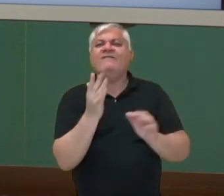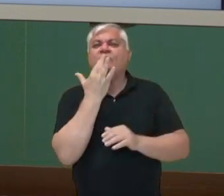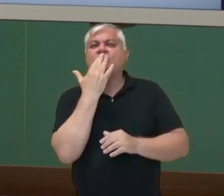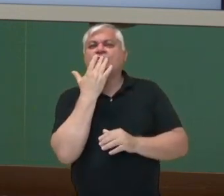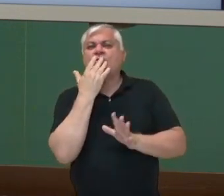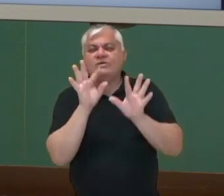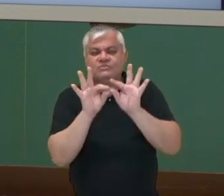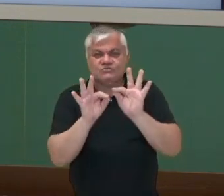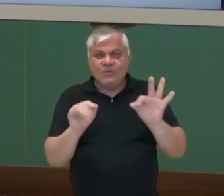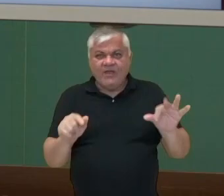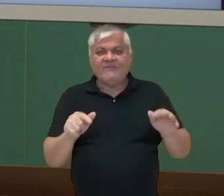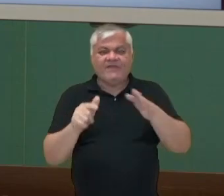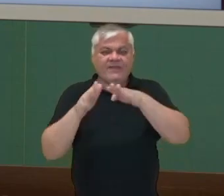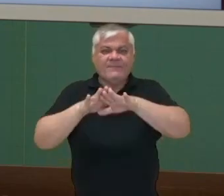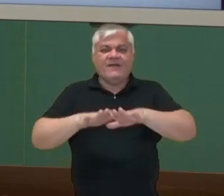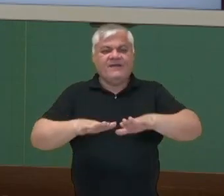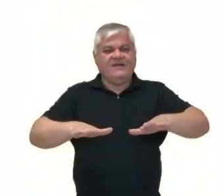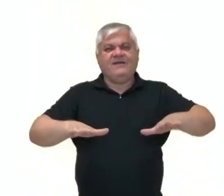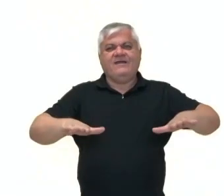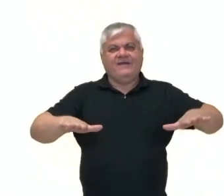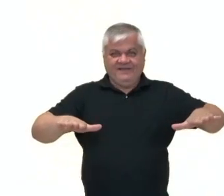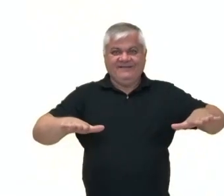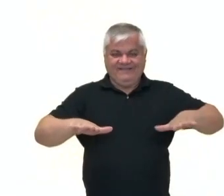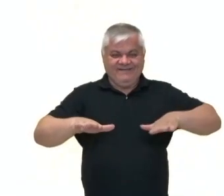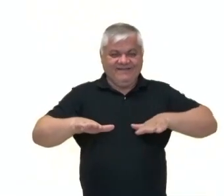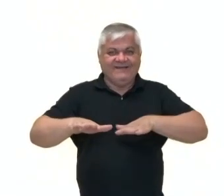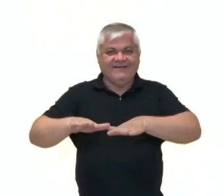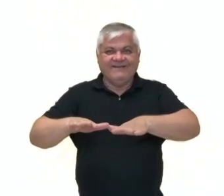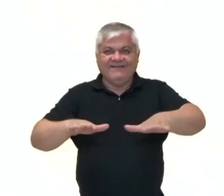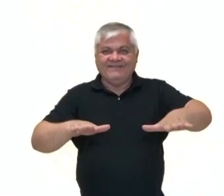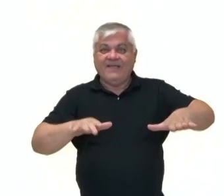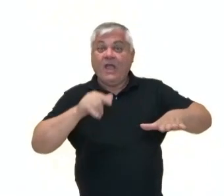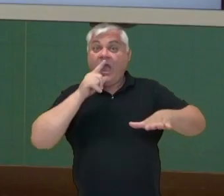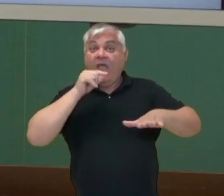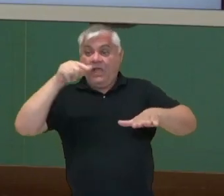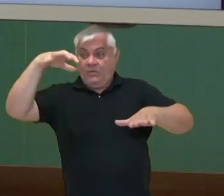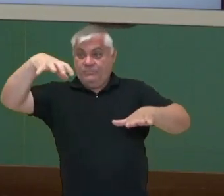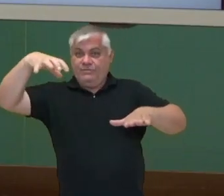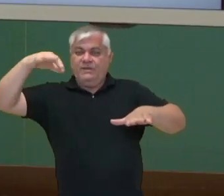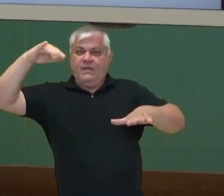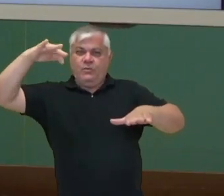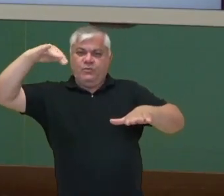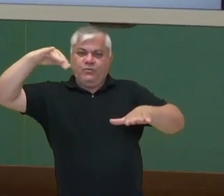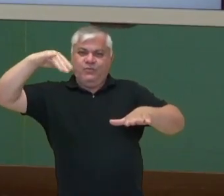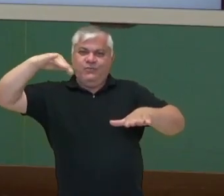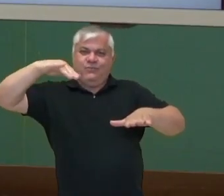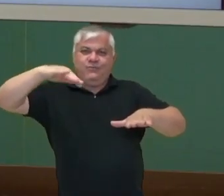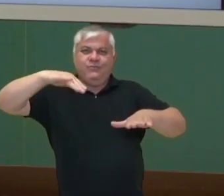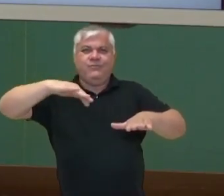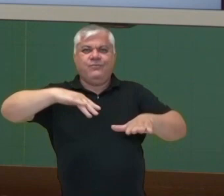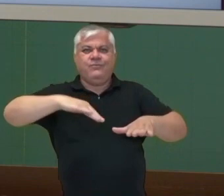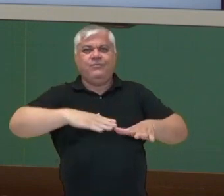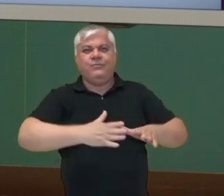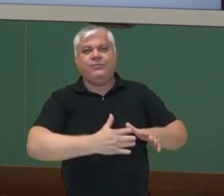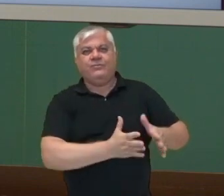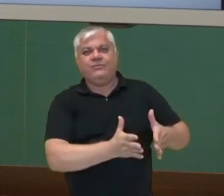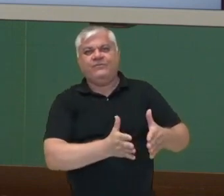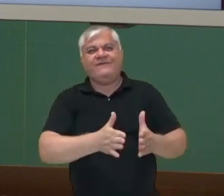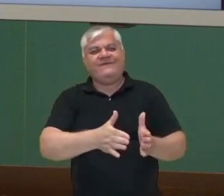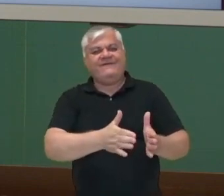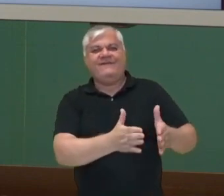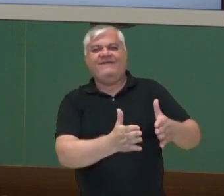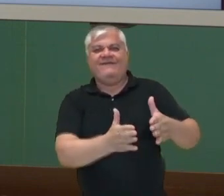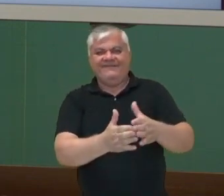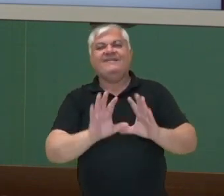aqui são as regiões mais baixas. Então, é claro, a água vai se deslocar das áreas mais altas para as áreas mais baixas. Por isso a gente tem